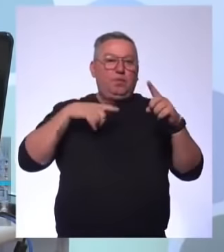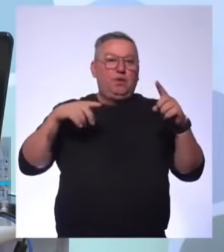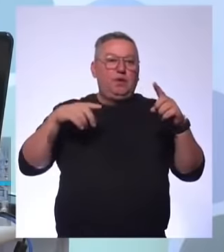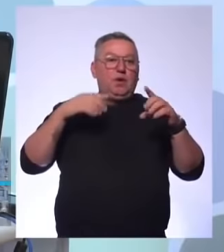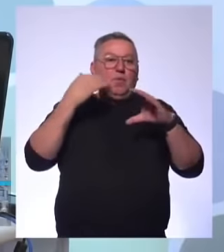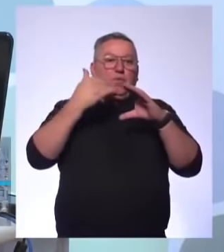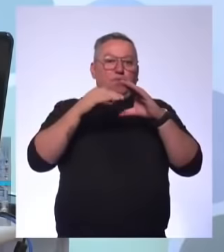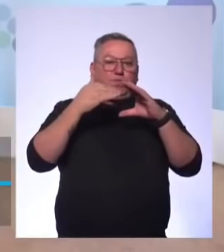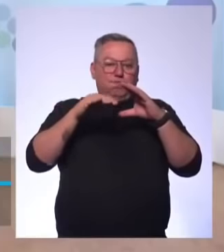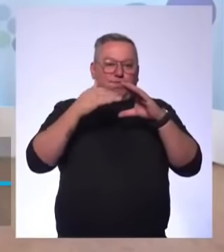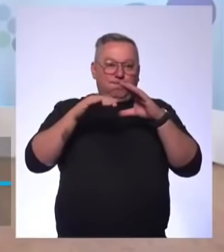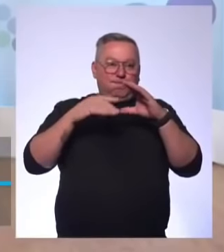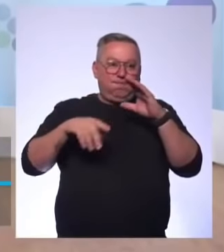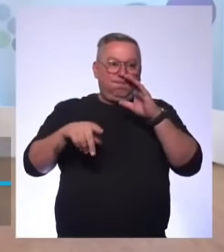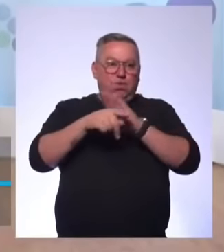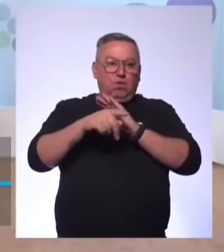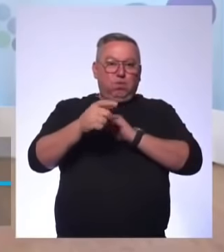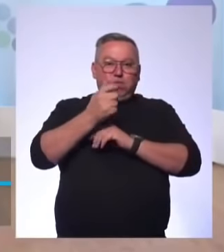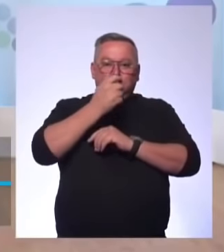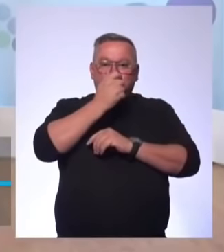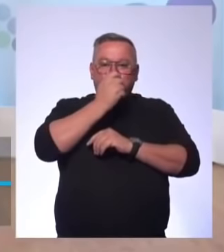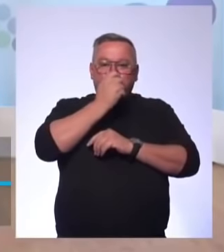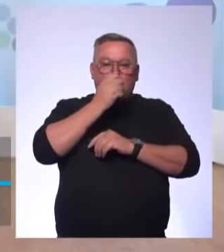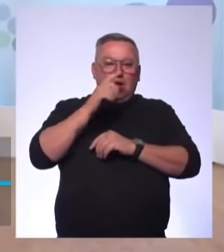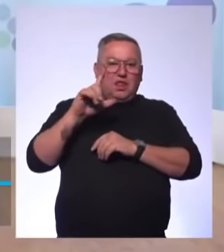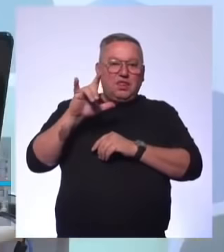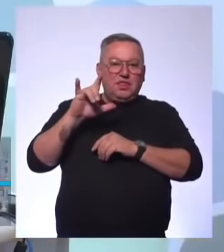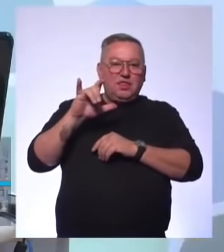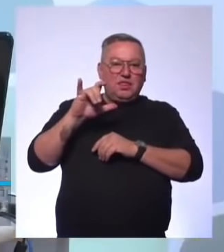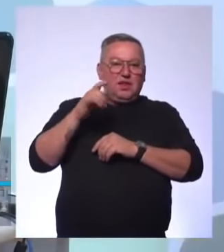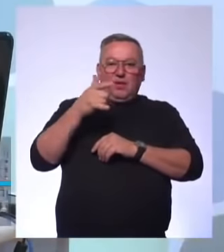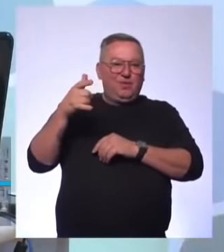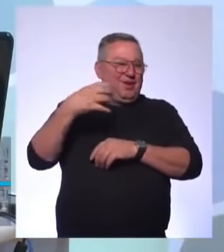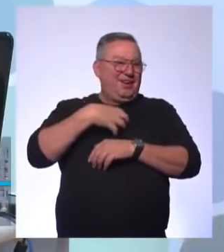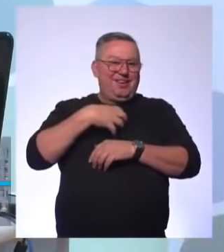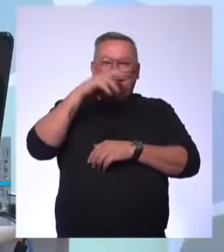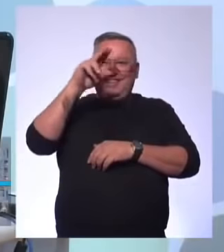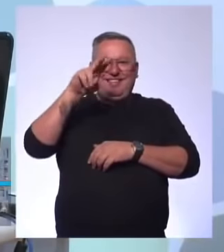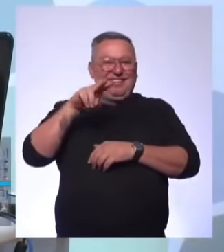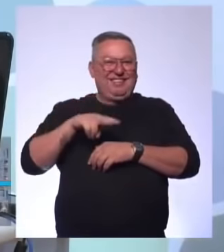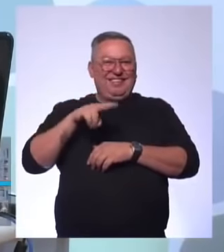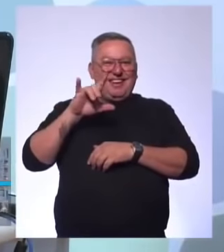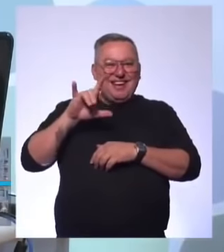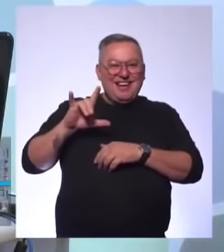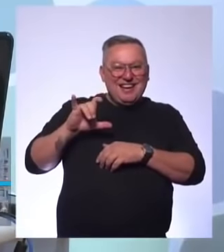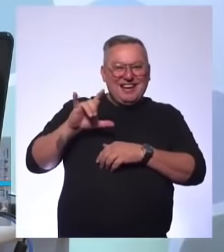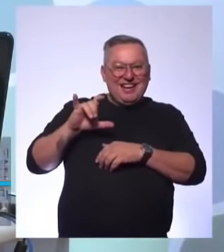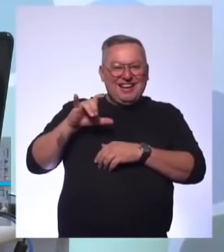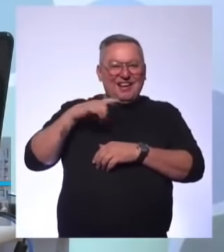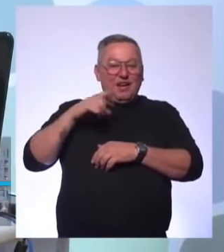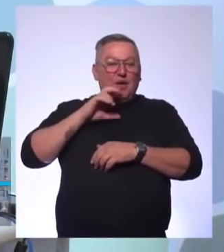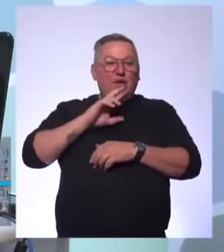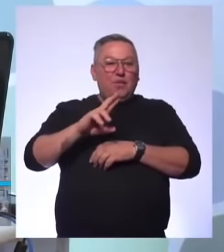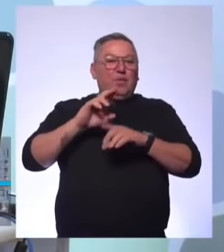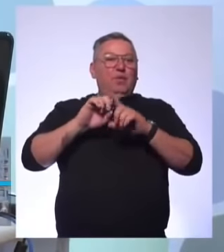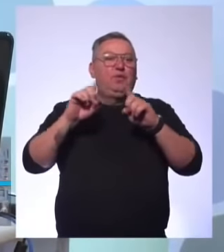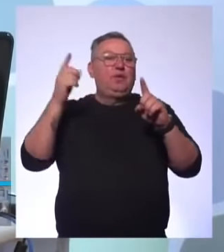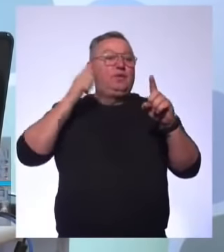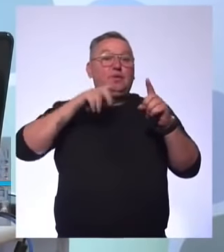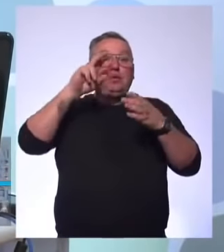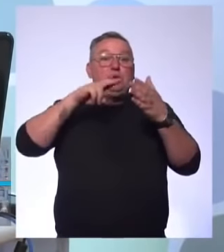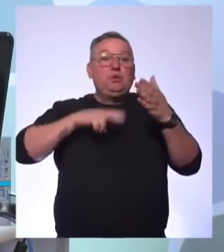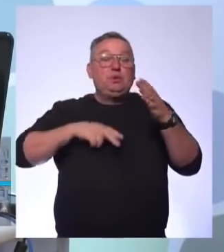caixa lá de mensagem é do demais. Instagram, eu não tenho condição de ler, gente, de verdade. Eu juro que eu respondo, mas eu não consigo